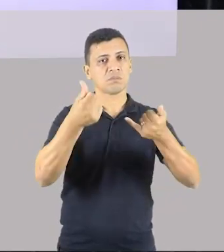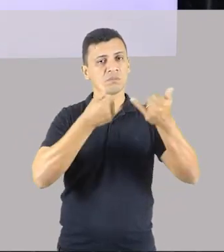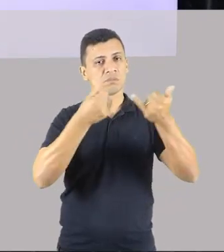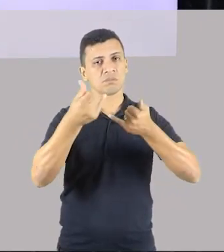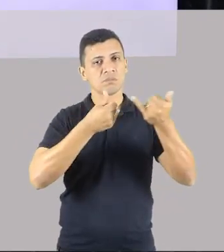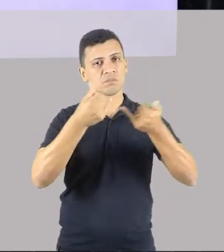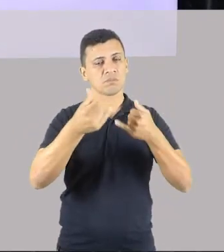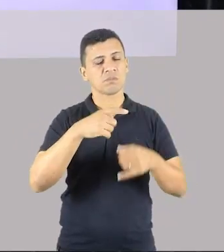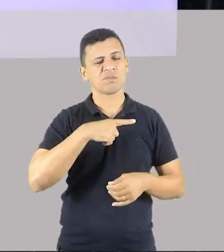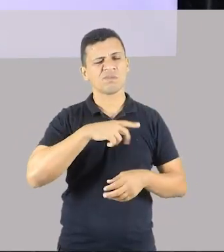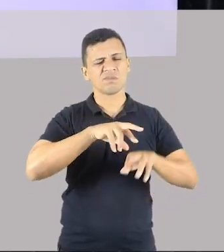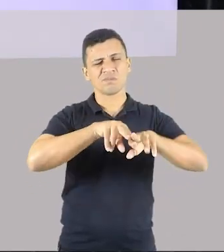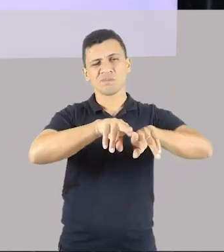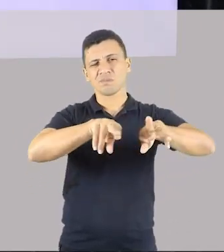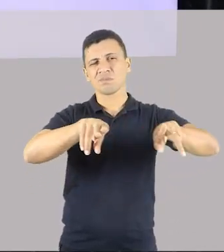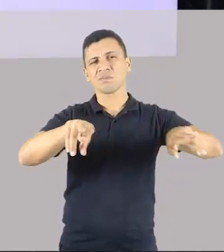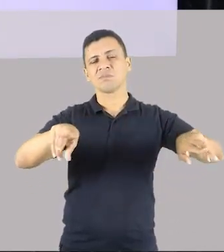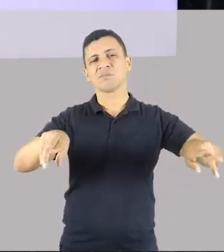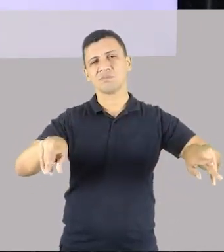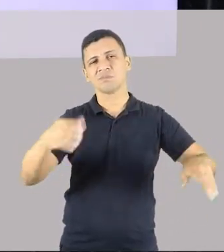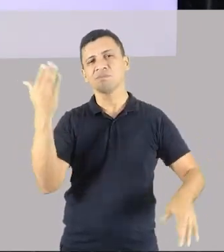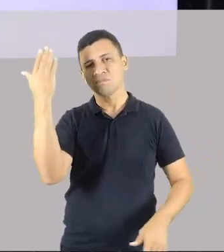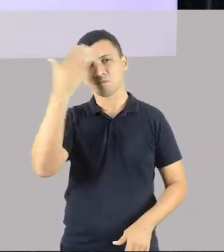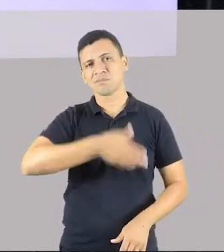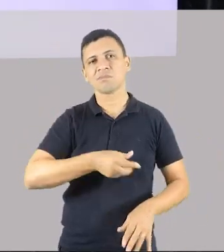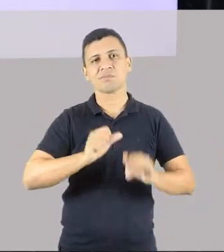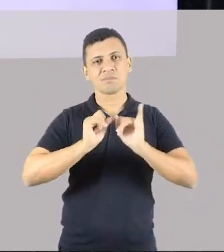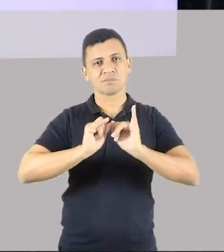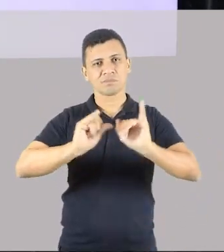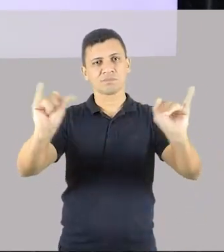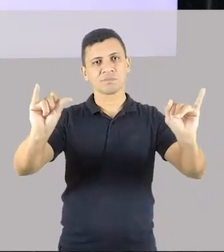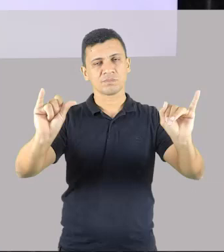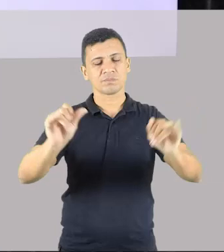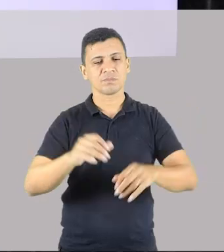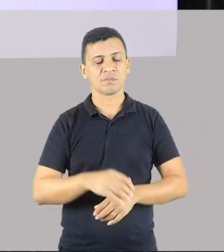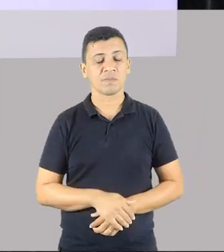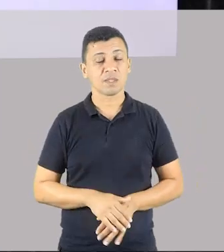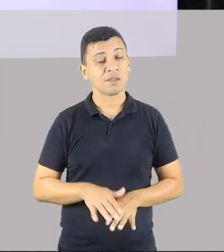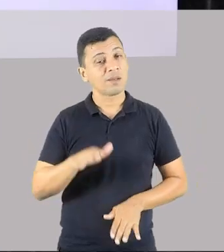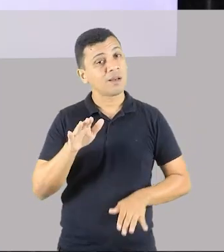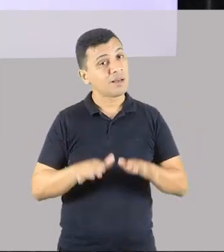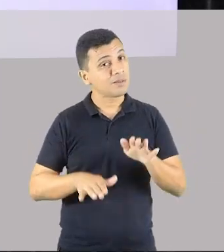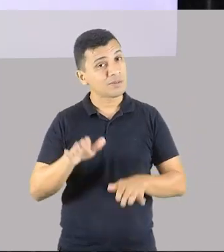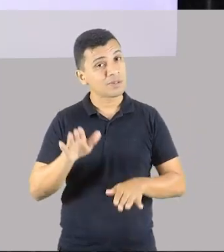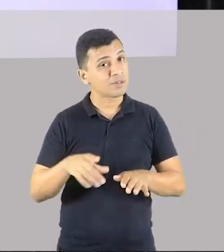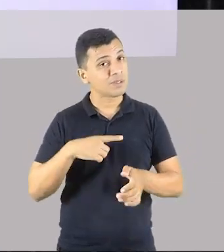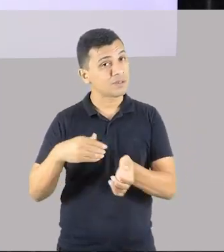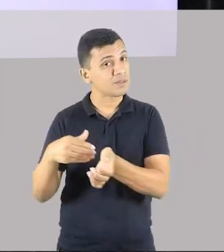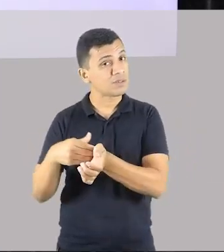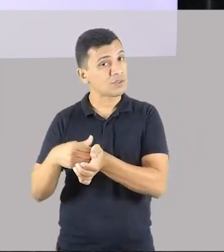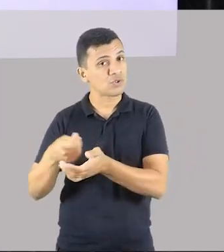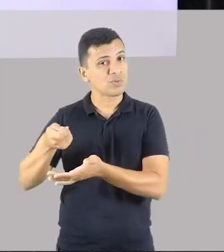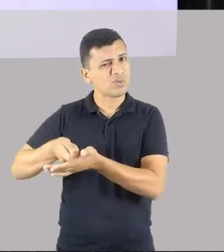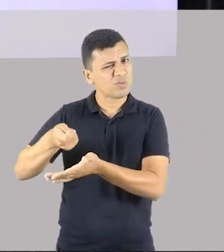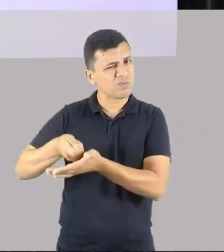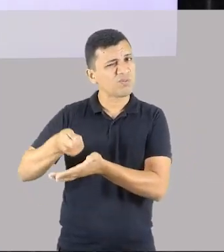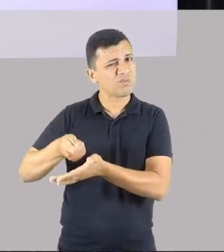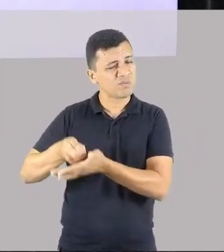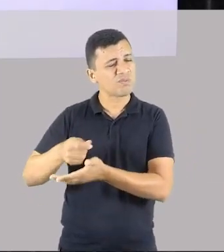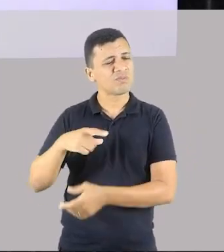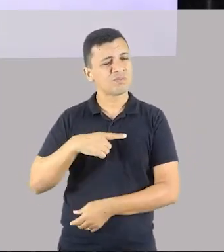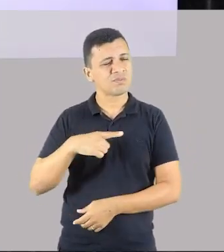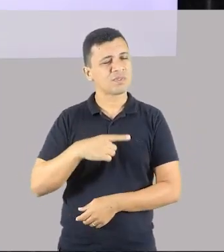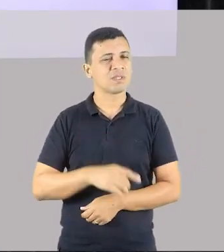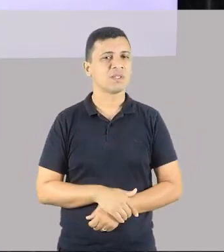outros mecanismos para concretizar a publicidade. Exceto, é claro, nos casos de sigilo obrigatório,